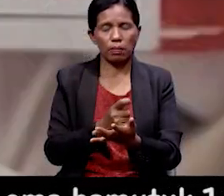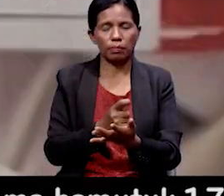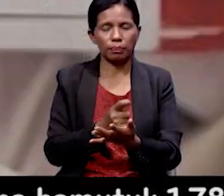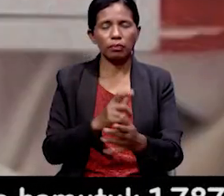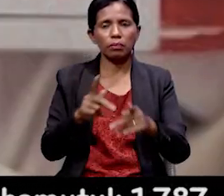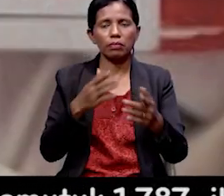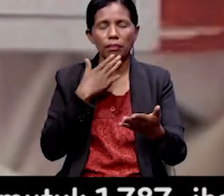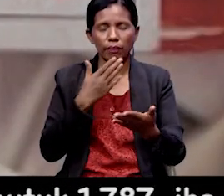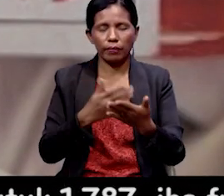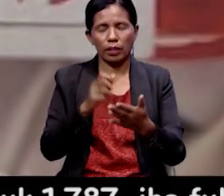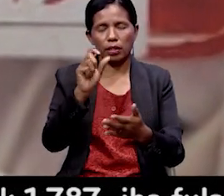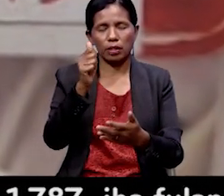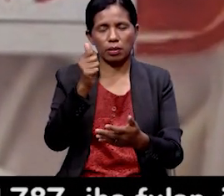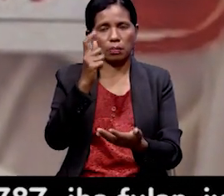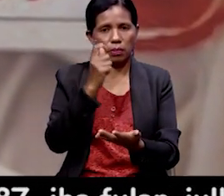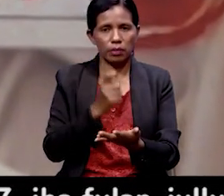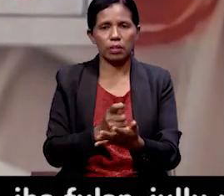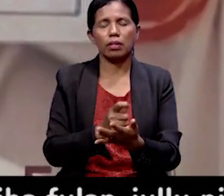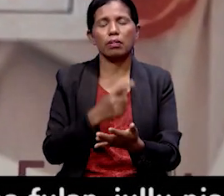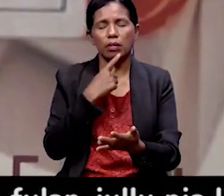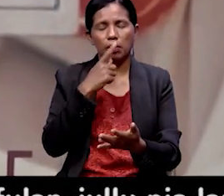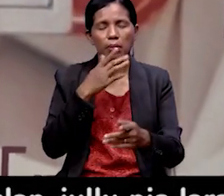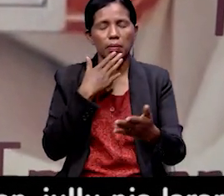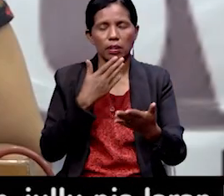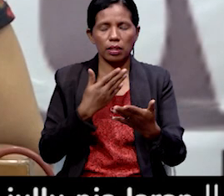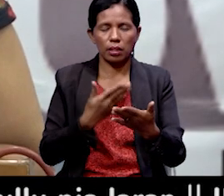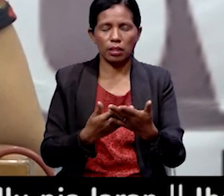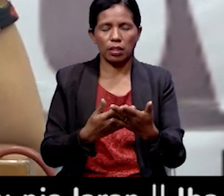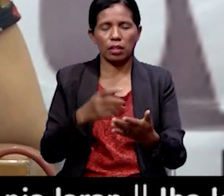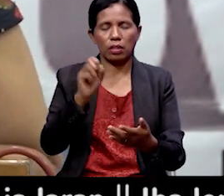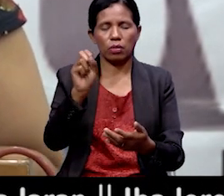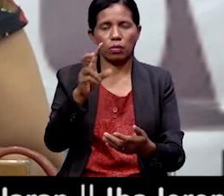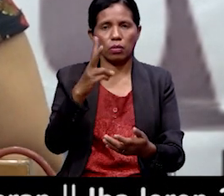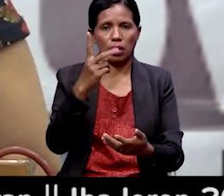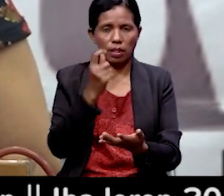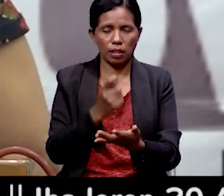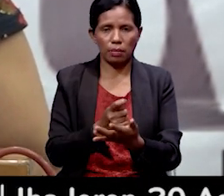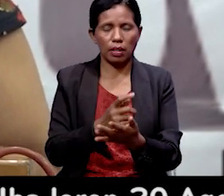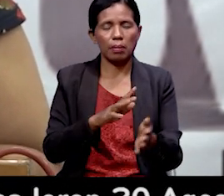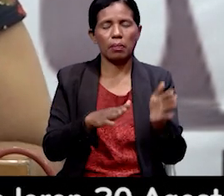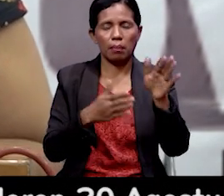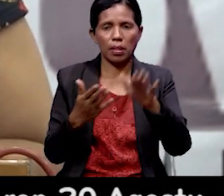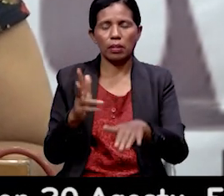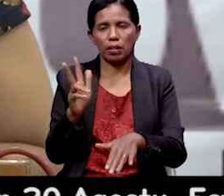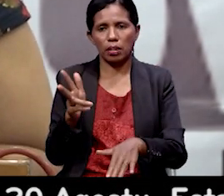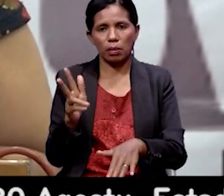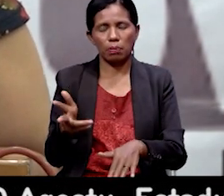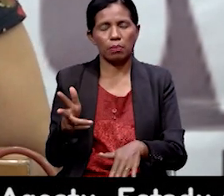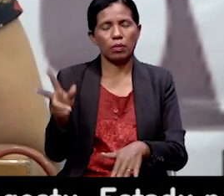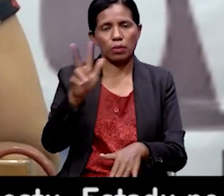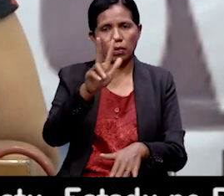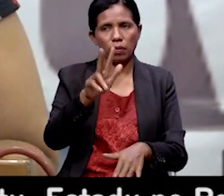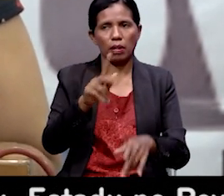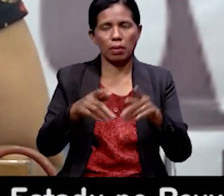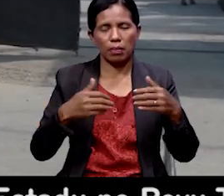Rion Sanulu Resin, caso ativo Rion Rua Resin, caso mate tolu nulu resin tolu, no cidadão nebe mak positivo ho